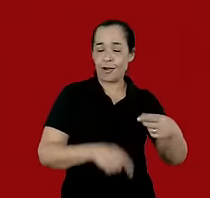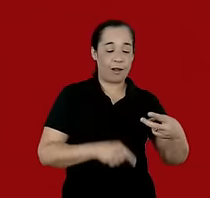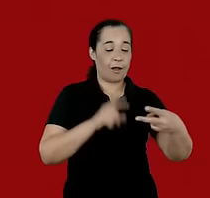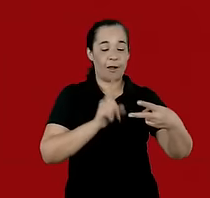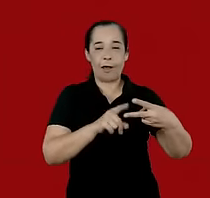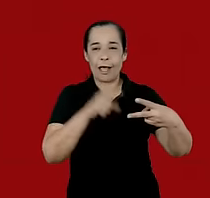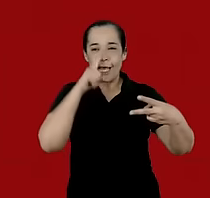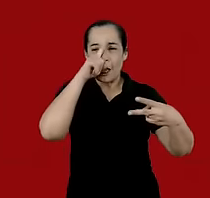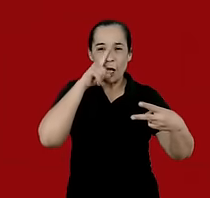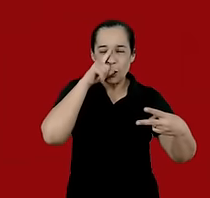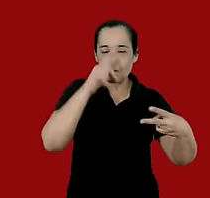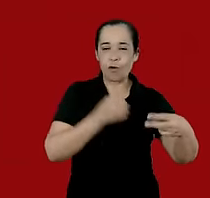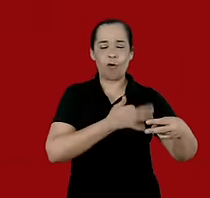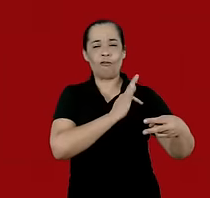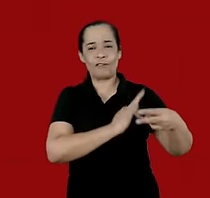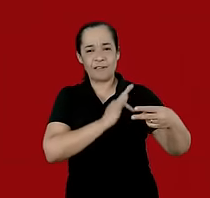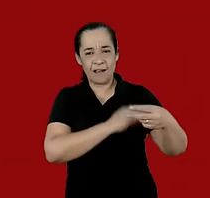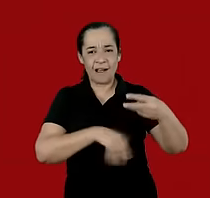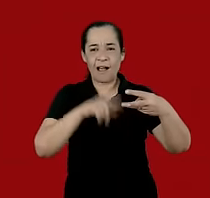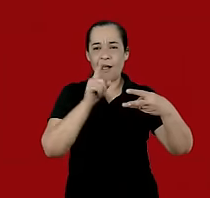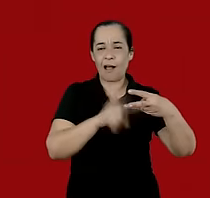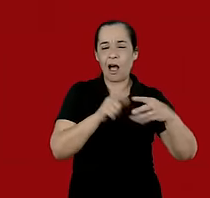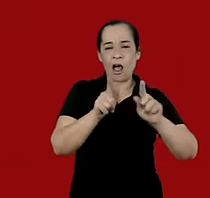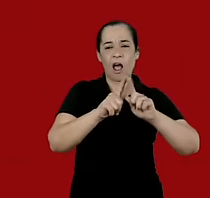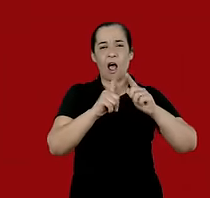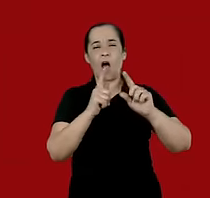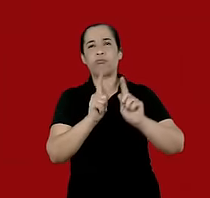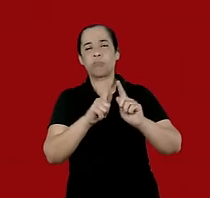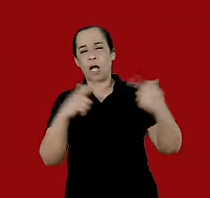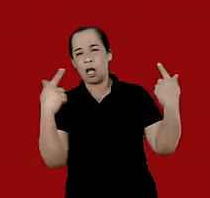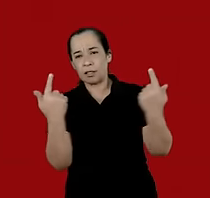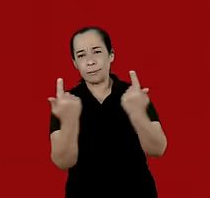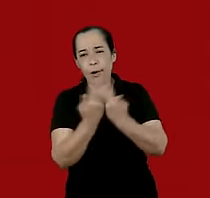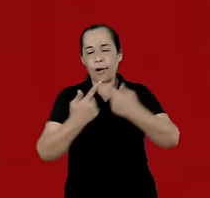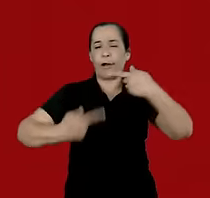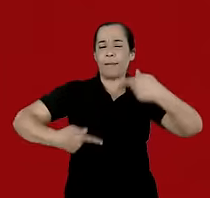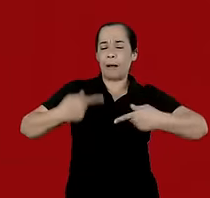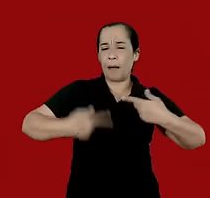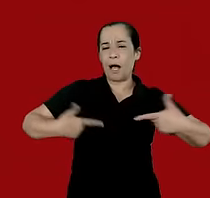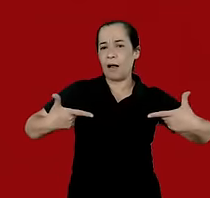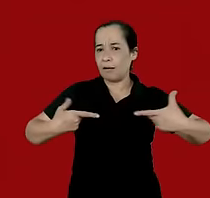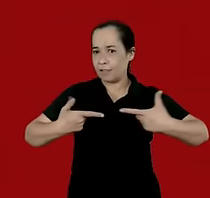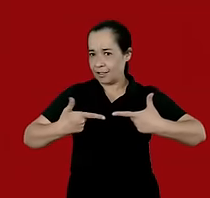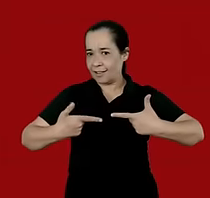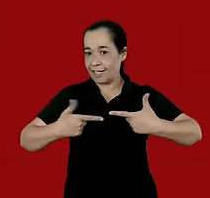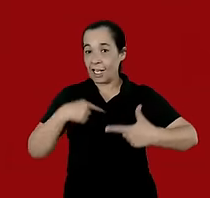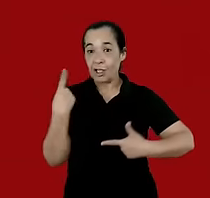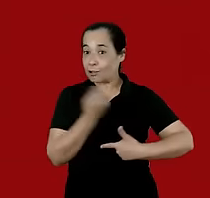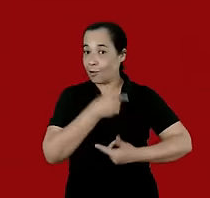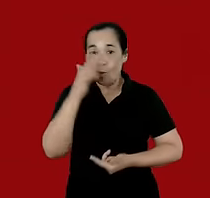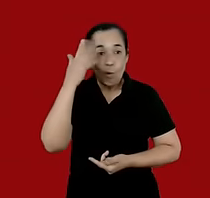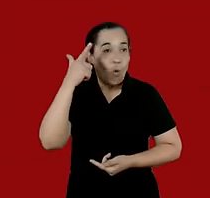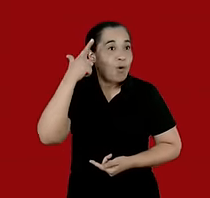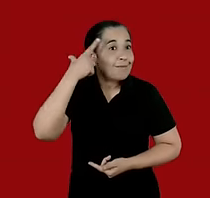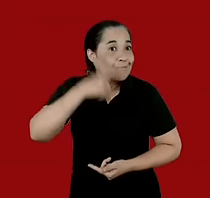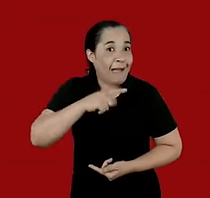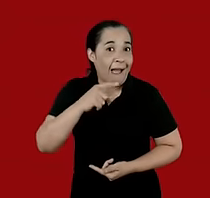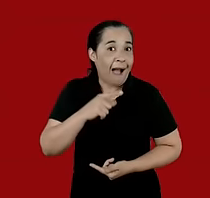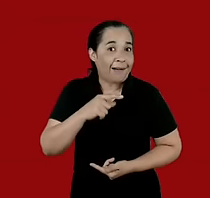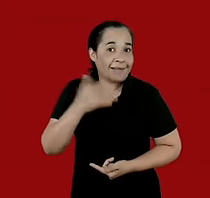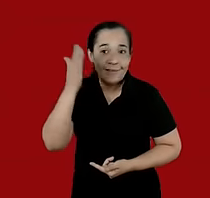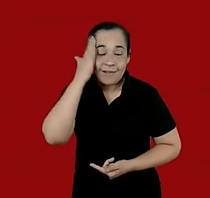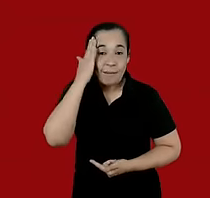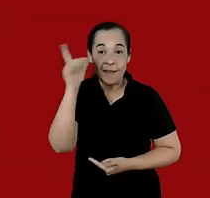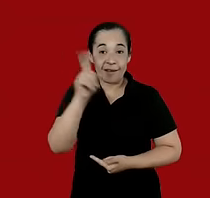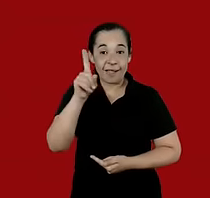risco político fator de risco geopolítico agora que a gente tá prevendo e outros riscos que a gente sabe que a gente não consegue prever que vão acontecer gera uma volatilidade